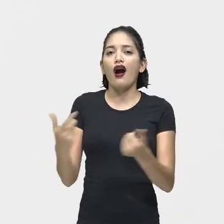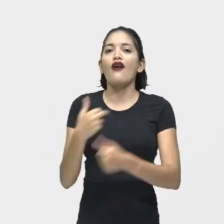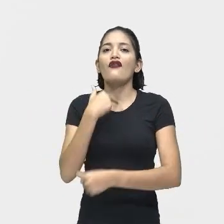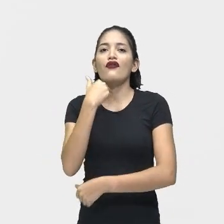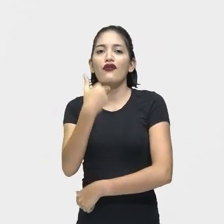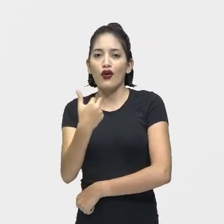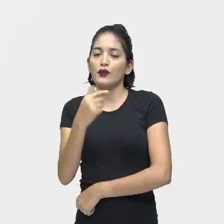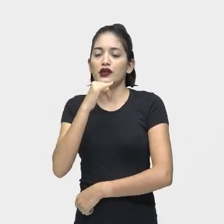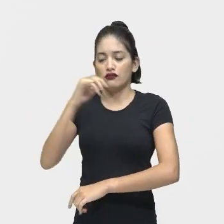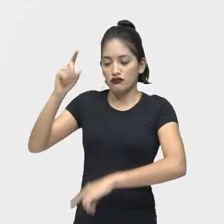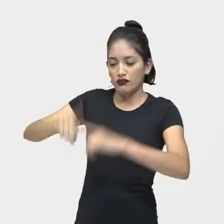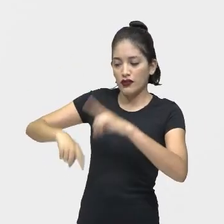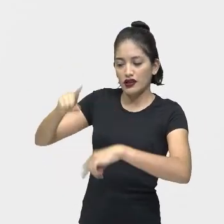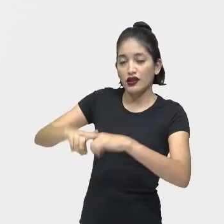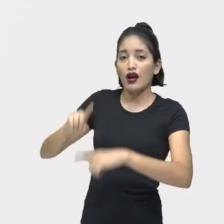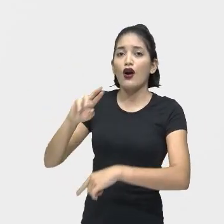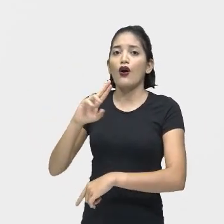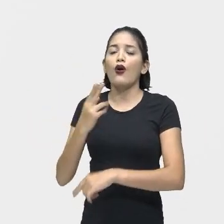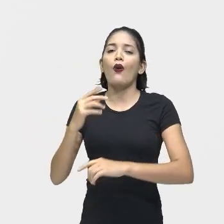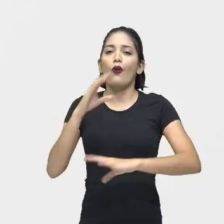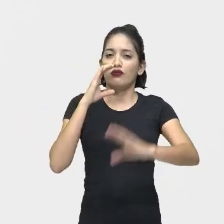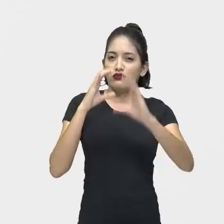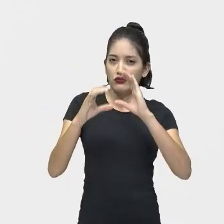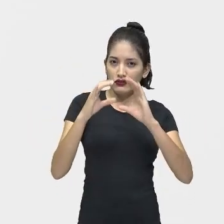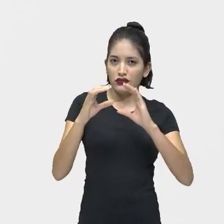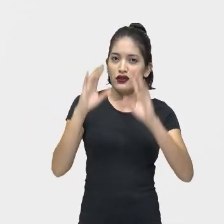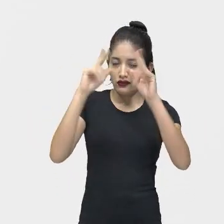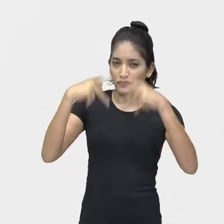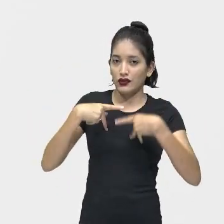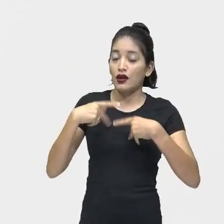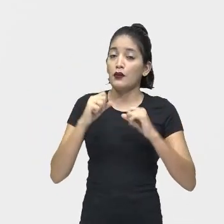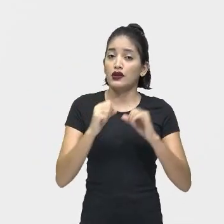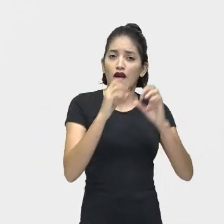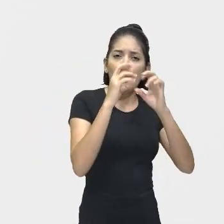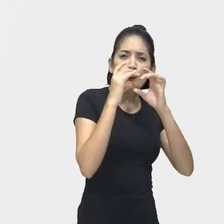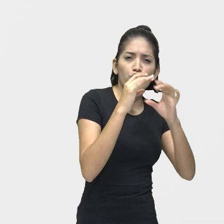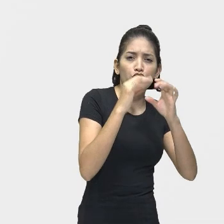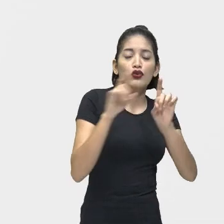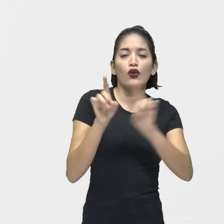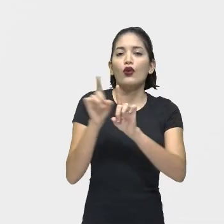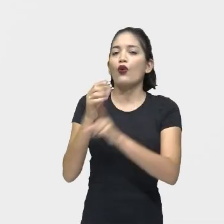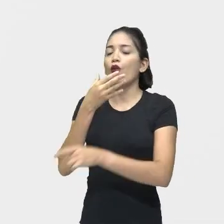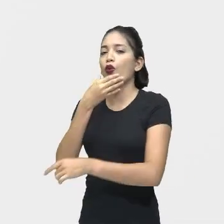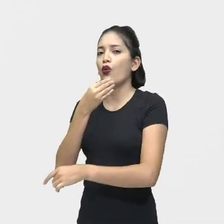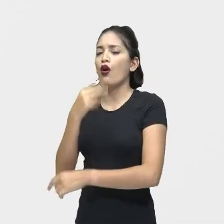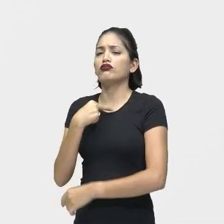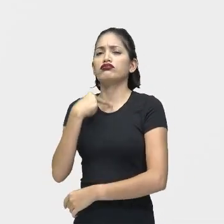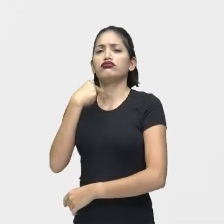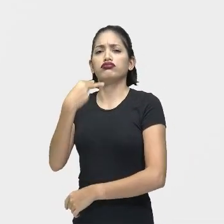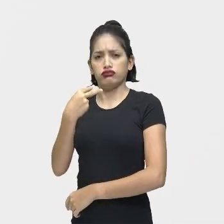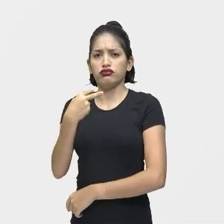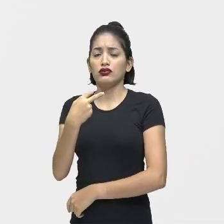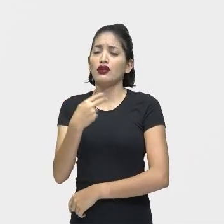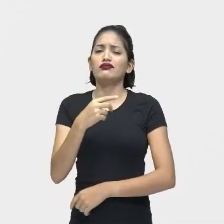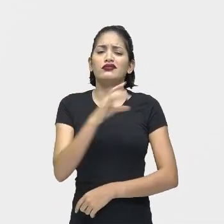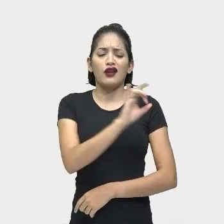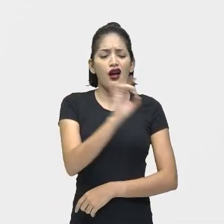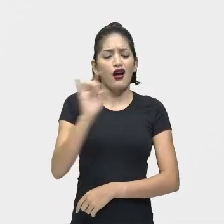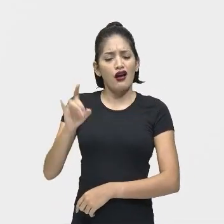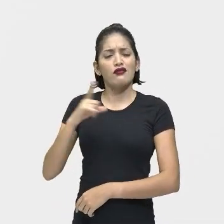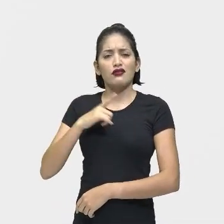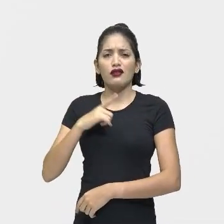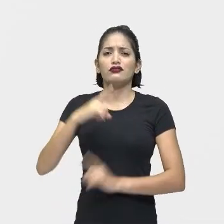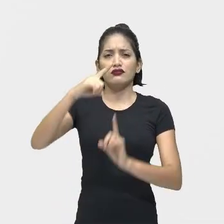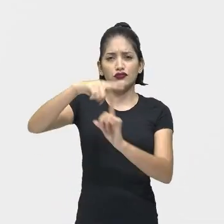de um instrumento ou canto, por exemplo, a flauta do clarinete, o soprano do tenor. Cada objeto material possui